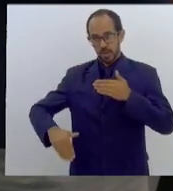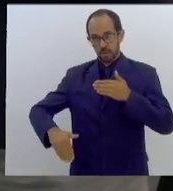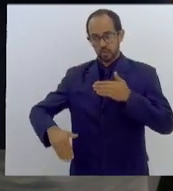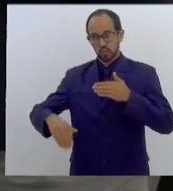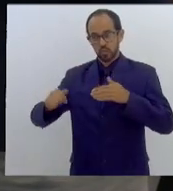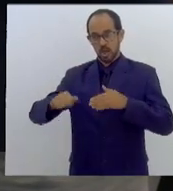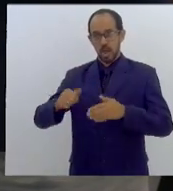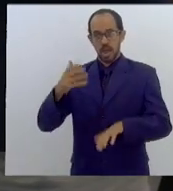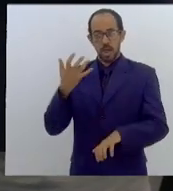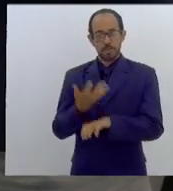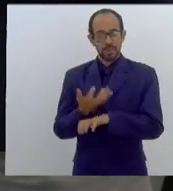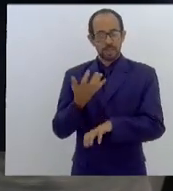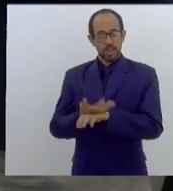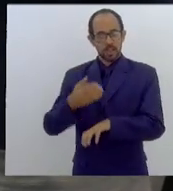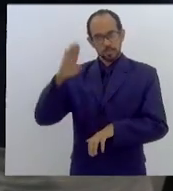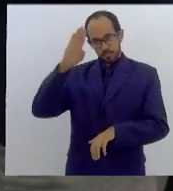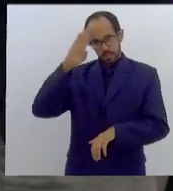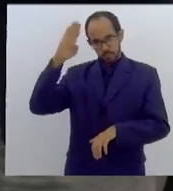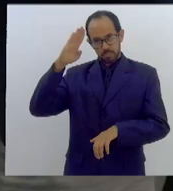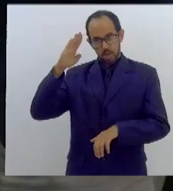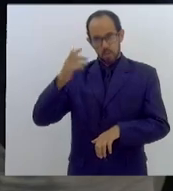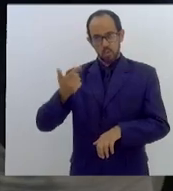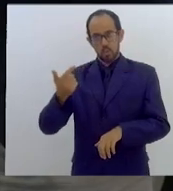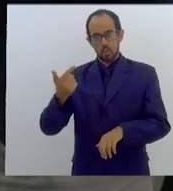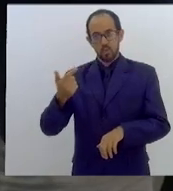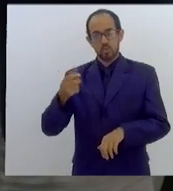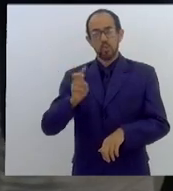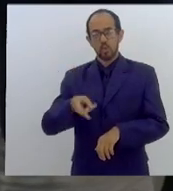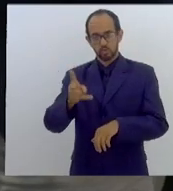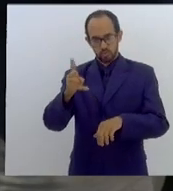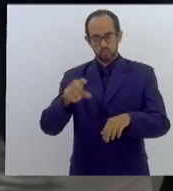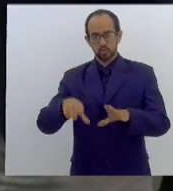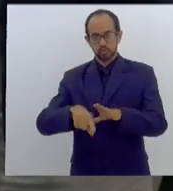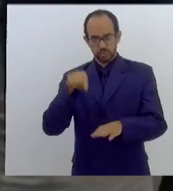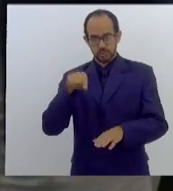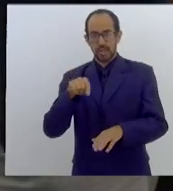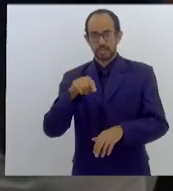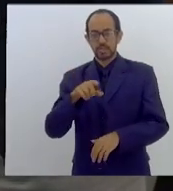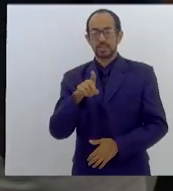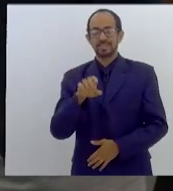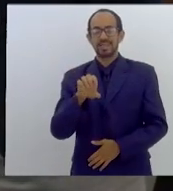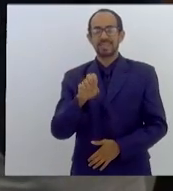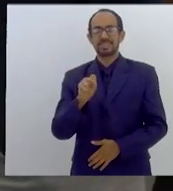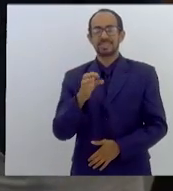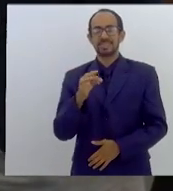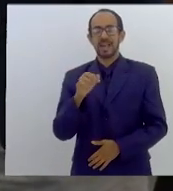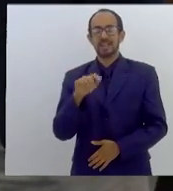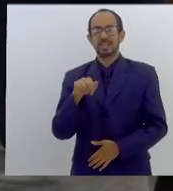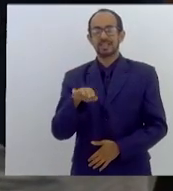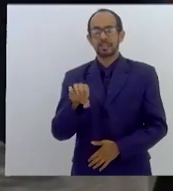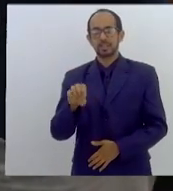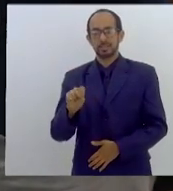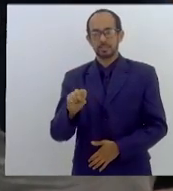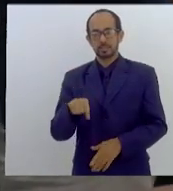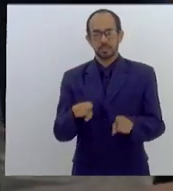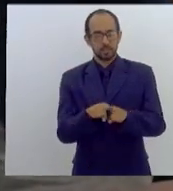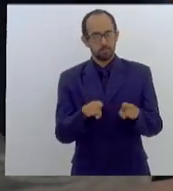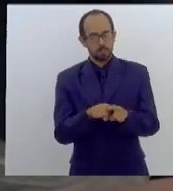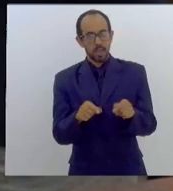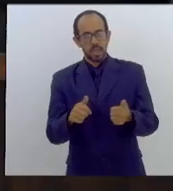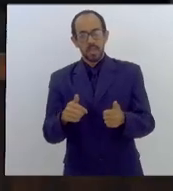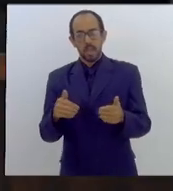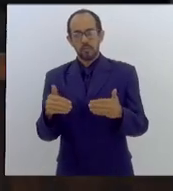à matéria principal, sem prejuízo dos destaques, e consignar também meu voto favorável aos destaques apresentados pelo deputado Luiz Paulo.